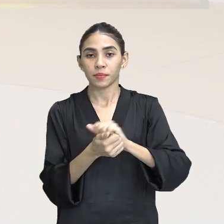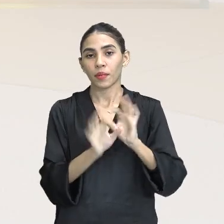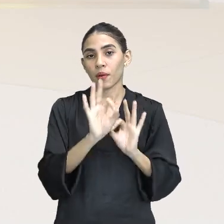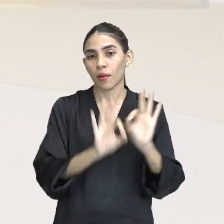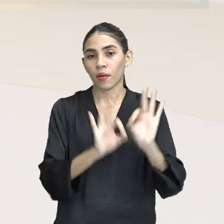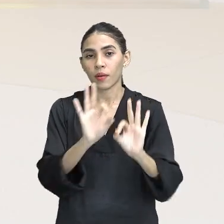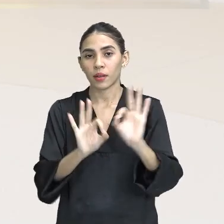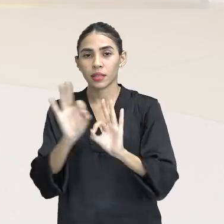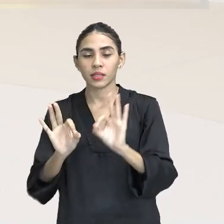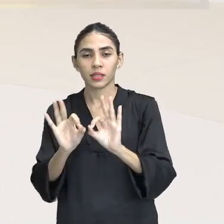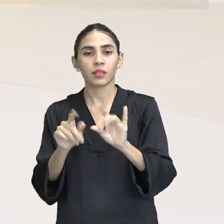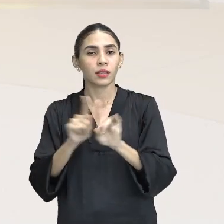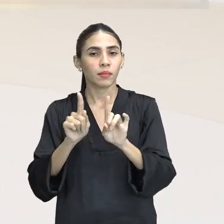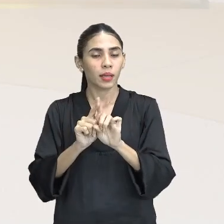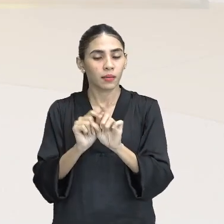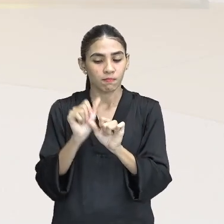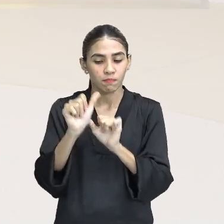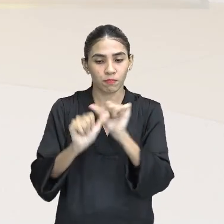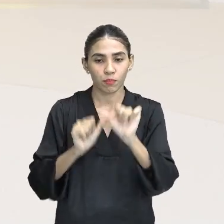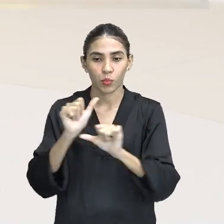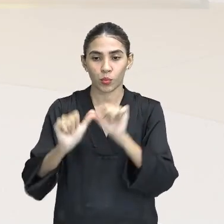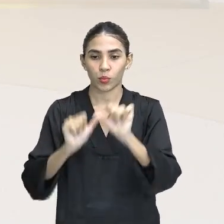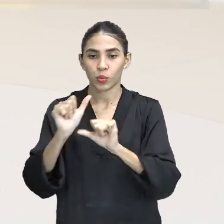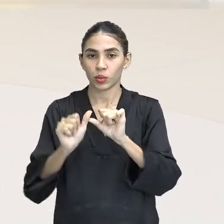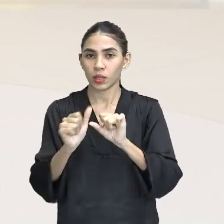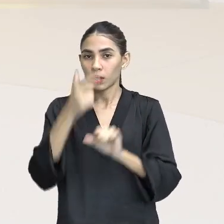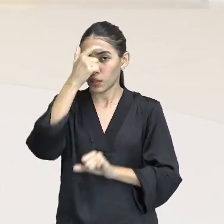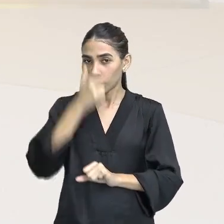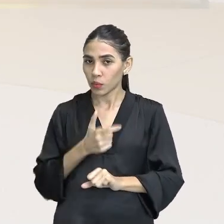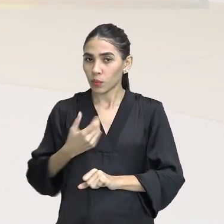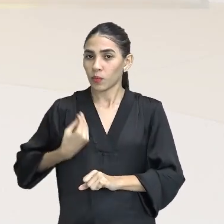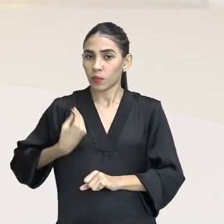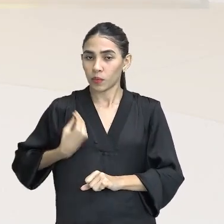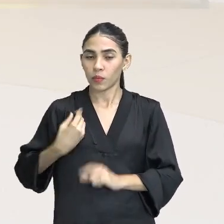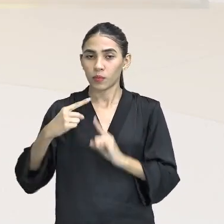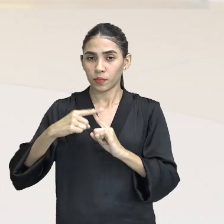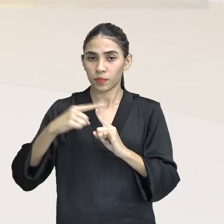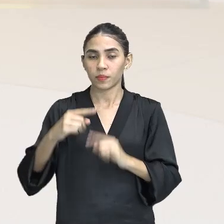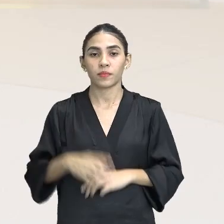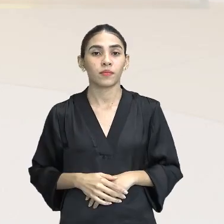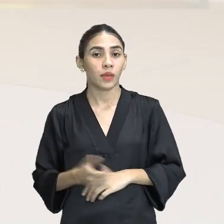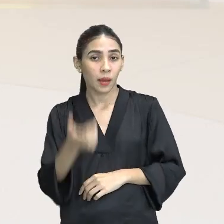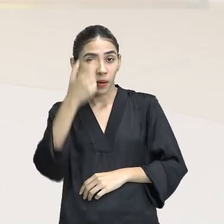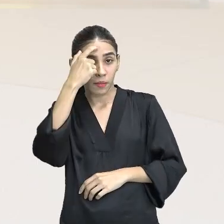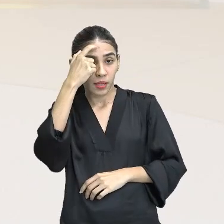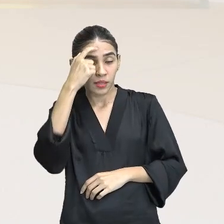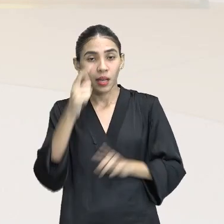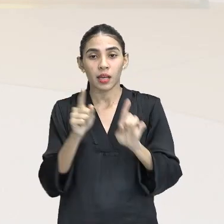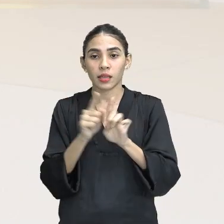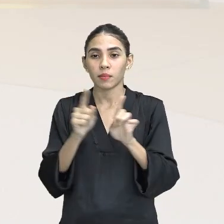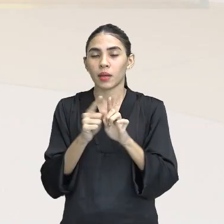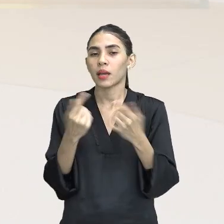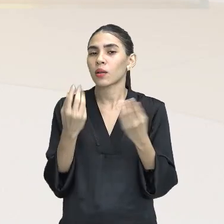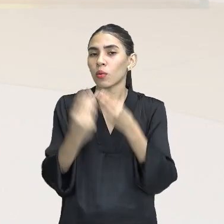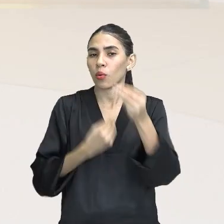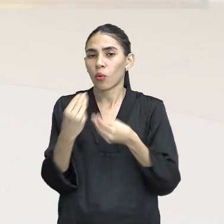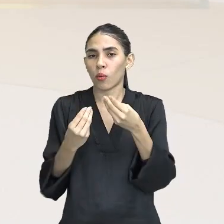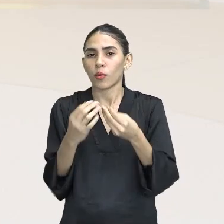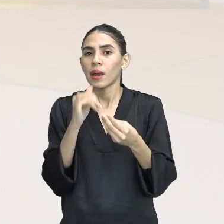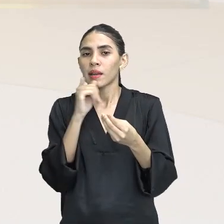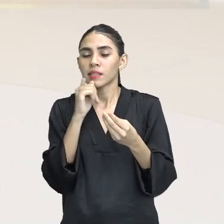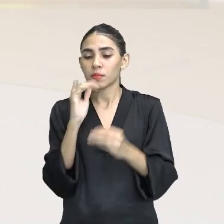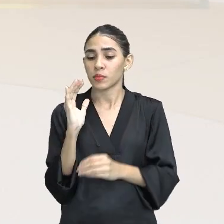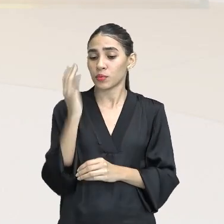né, até modificando o nosso próprio jeito de viver, né, de pensar, de acordo com o quê? Com o momento,